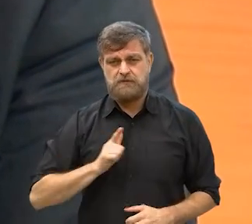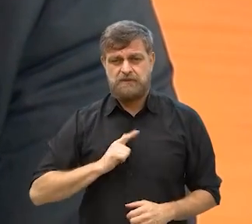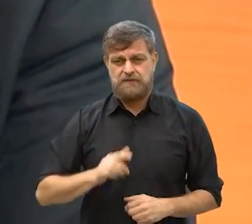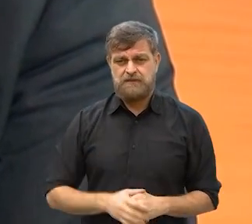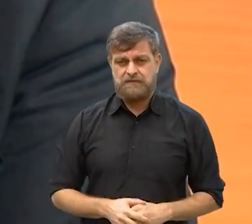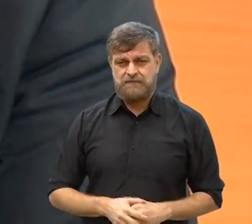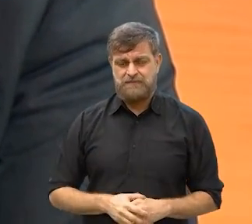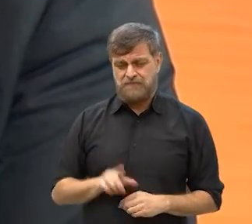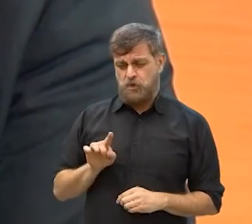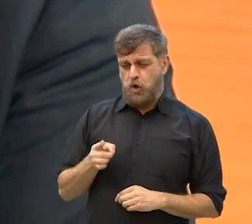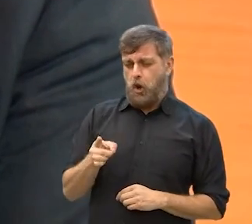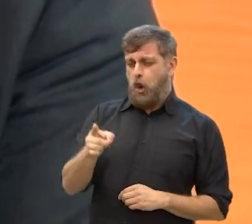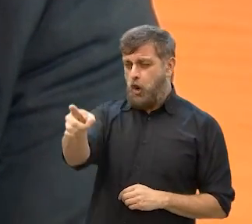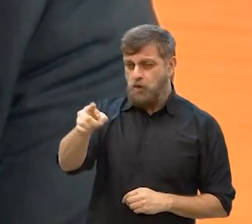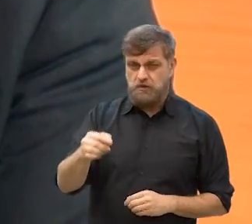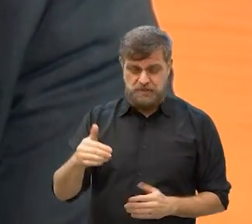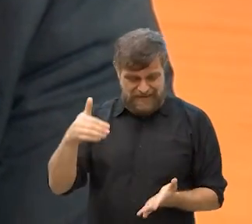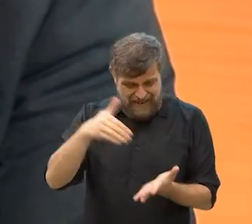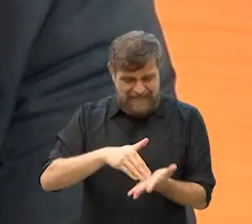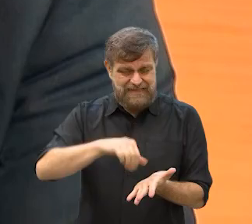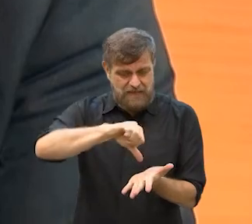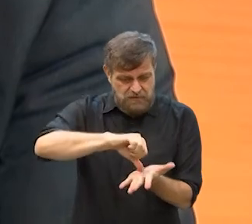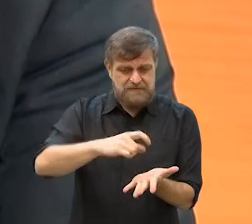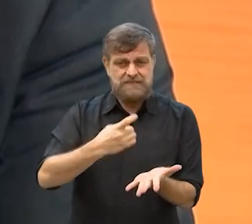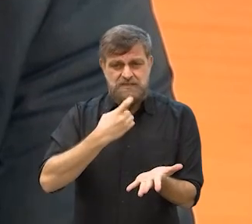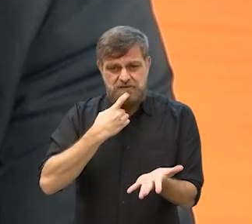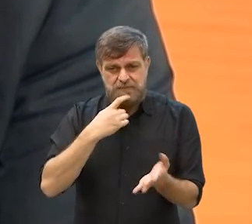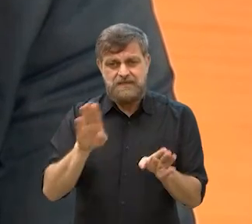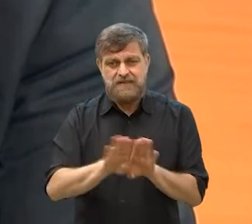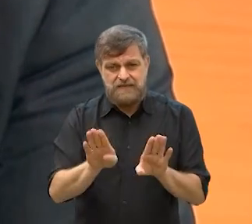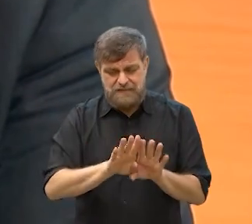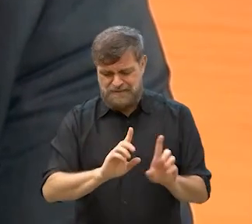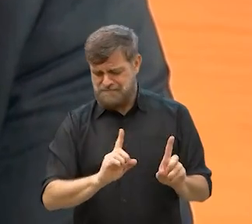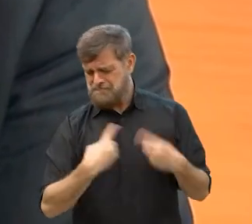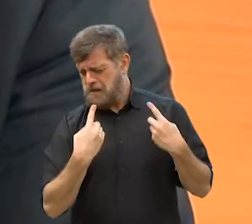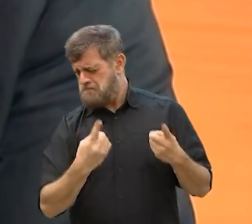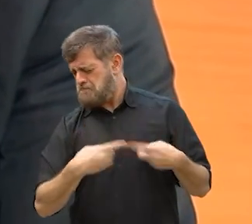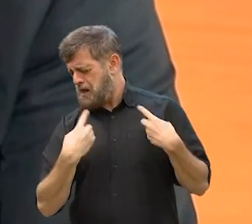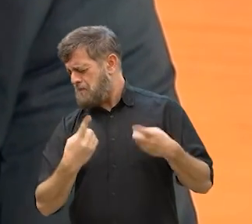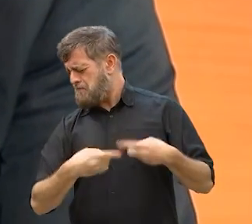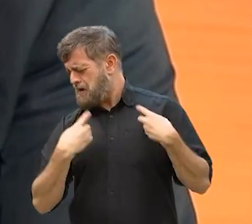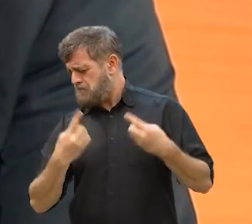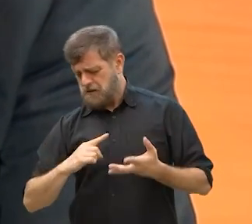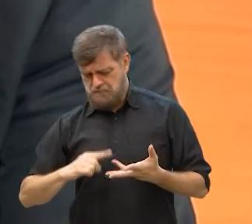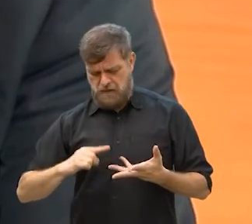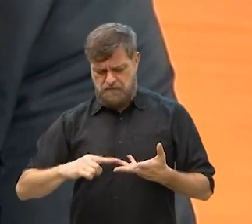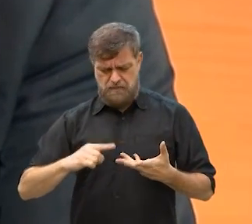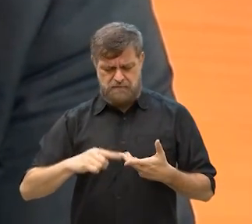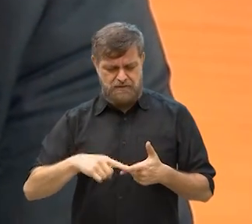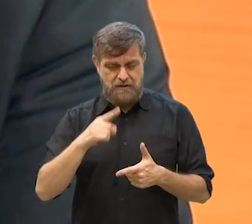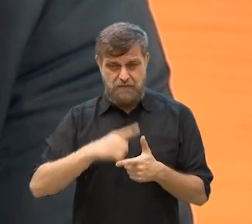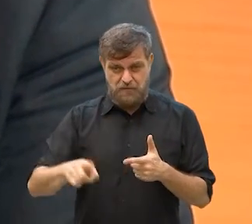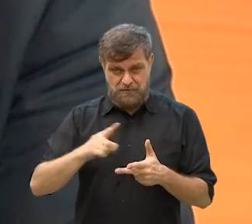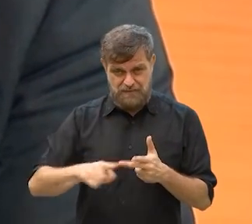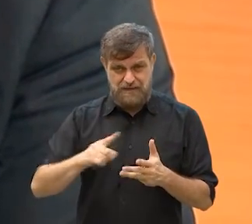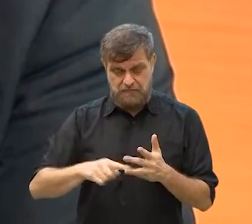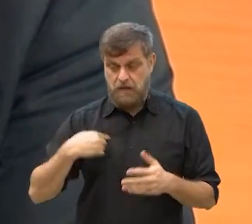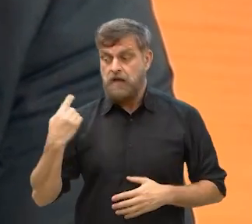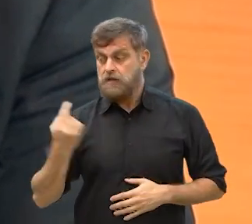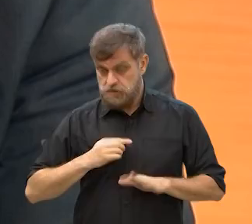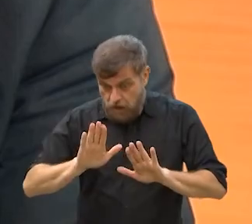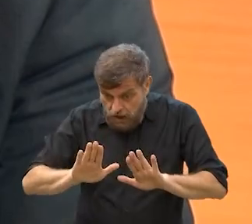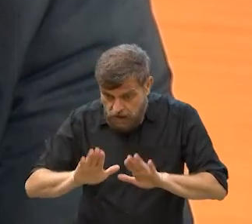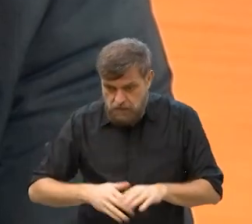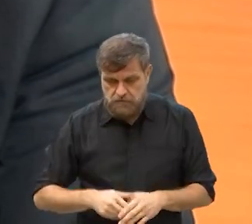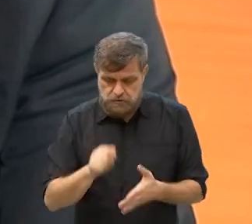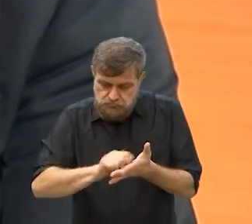Dos extremos até o centro da cidade, nós recebemos reclamações, e as cobranças ao executivo